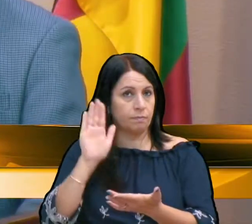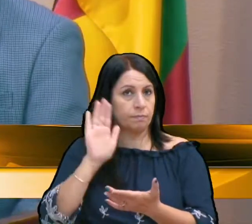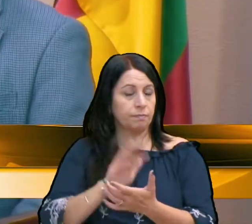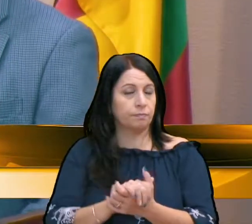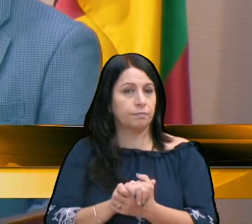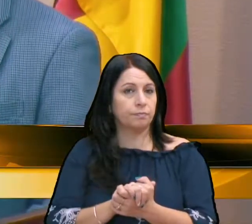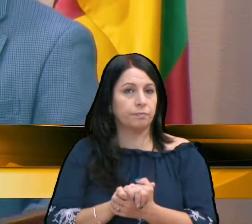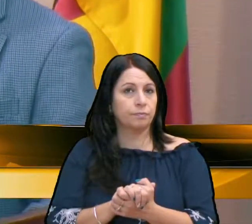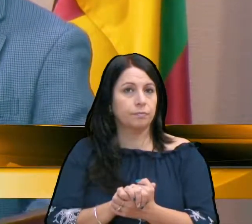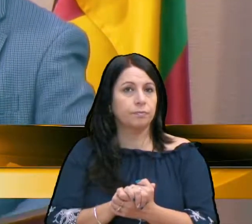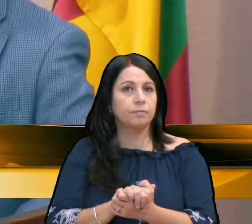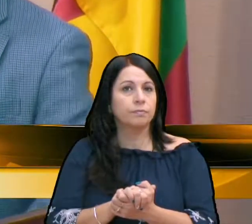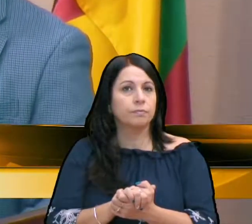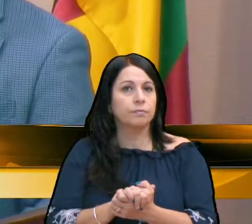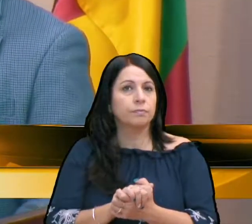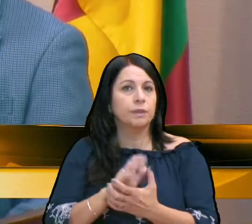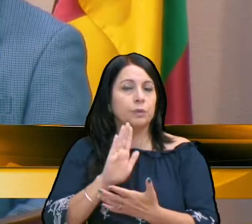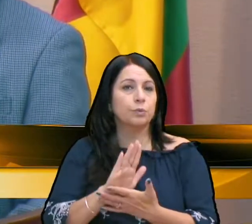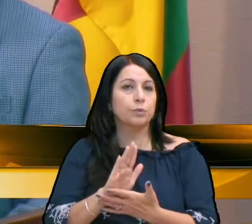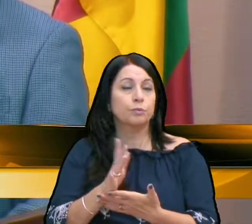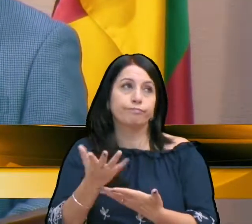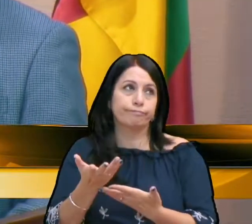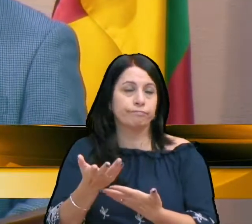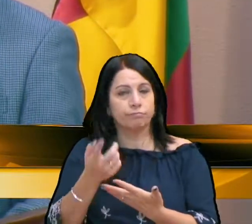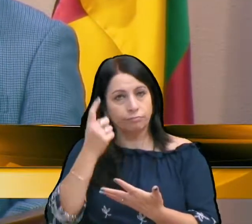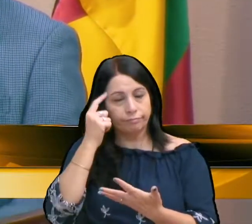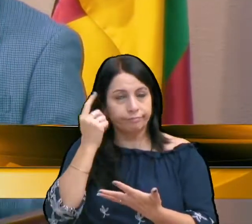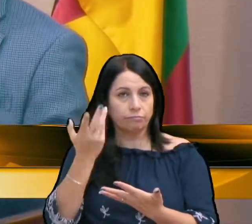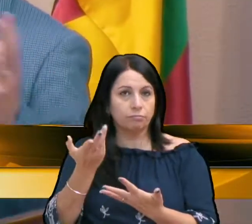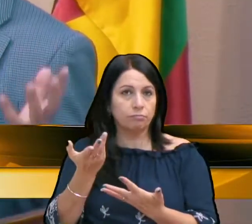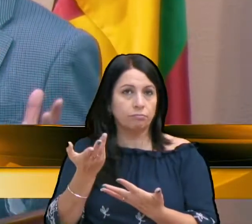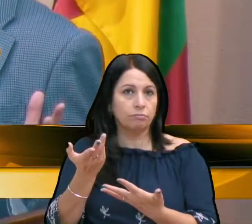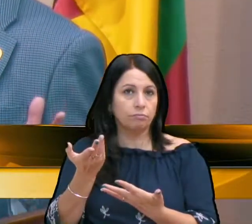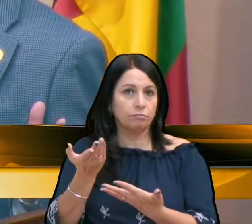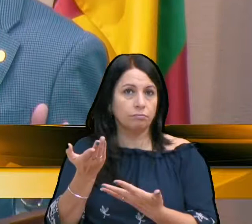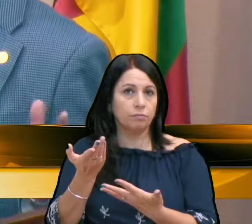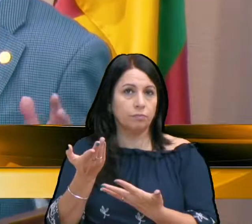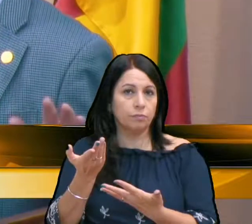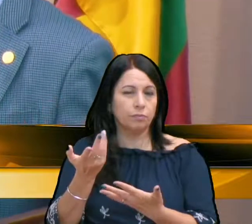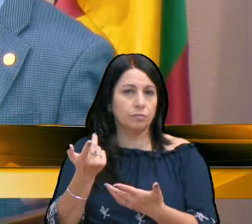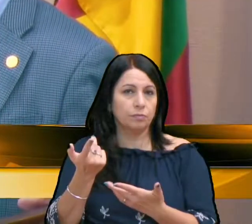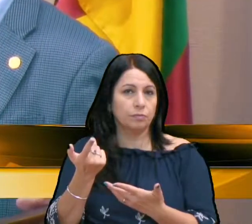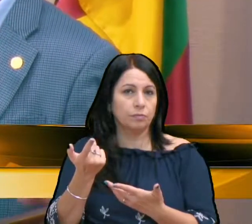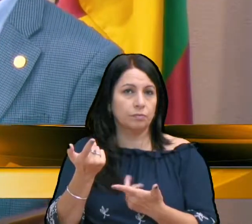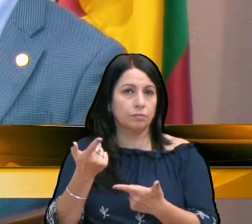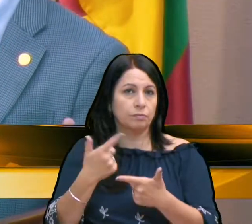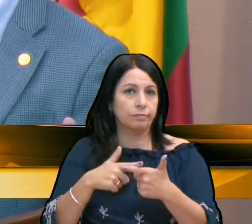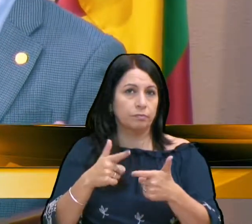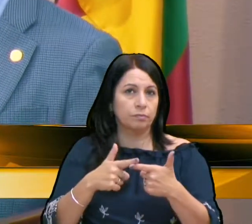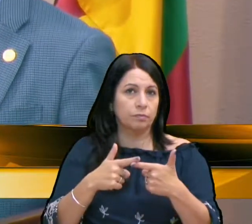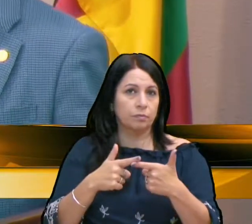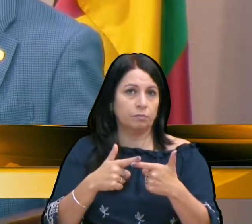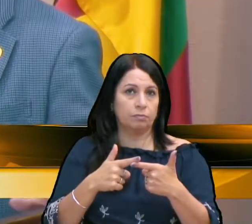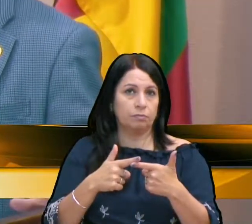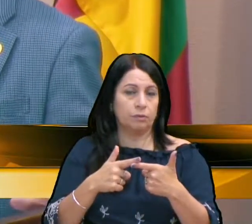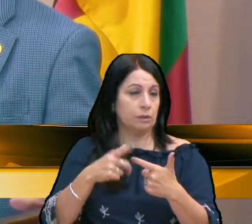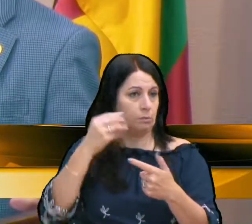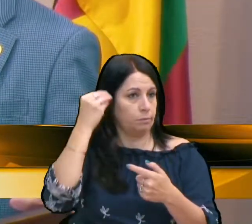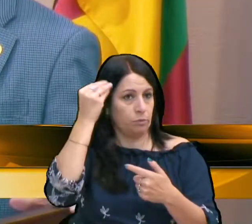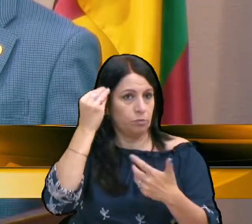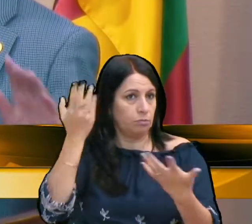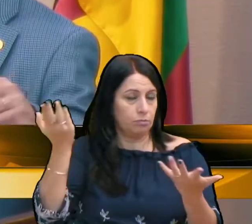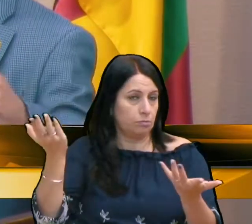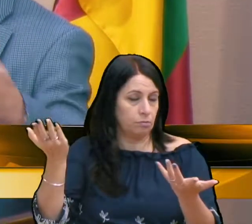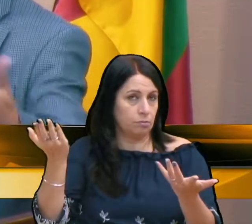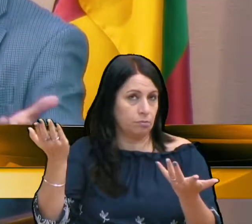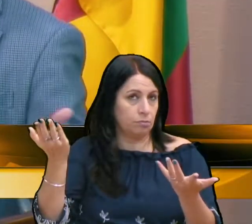líder, posteriormente, senhor presidente. Isso chegaria ao ponto de um problema psicológico